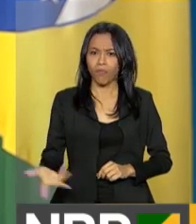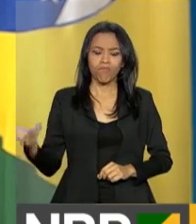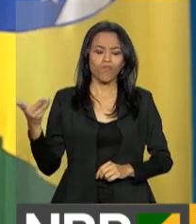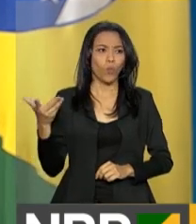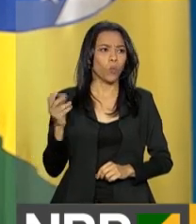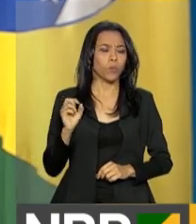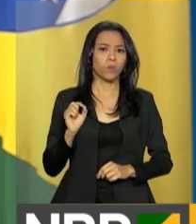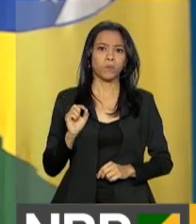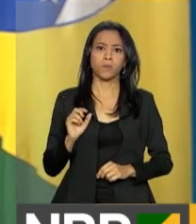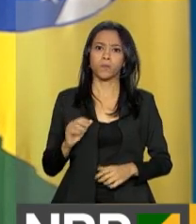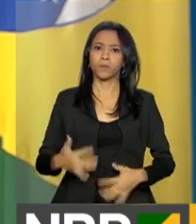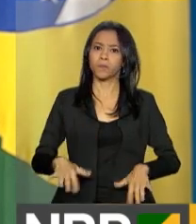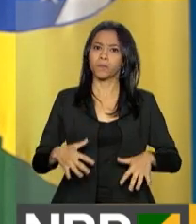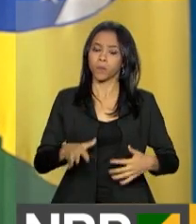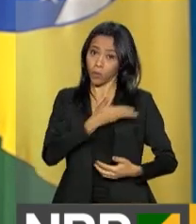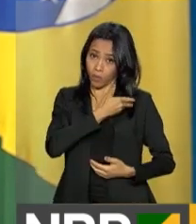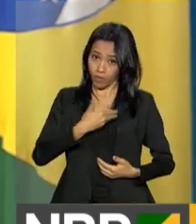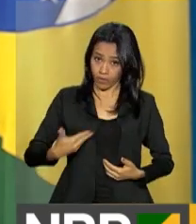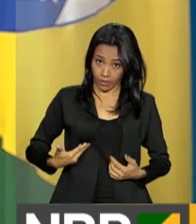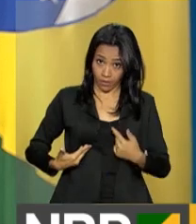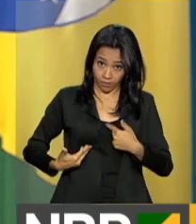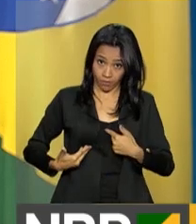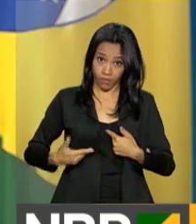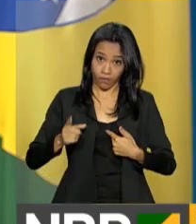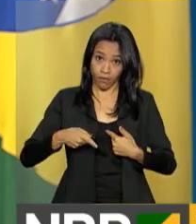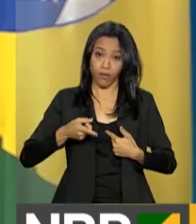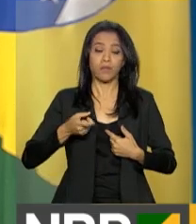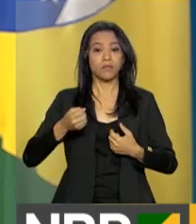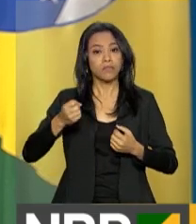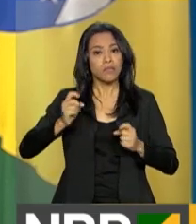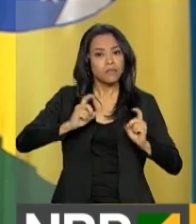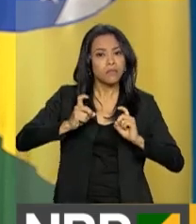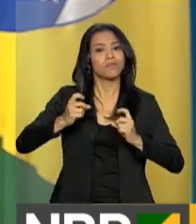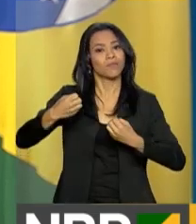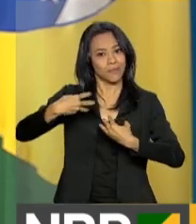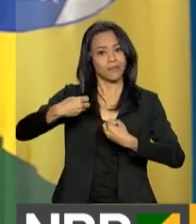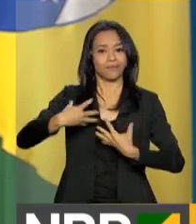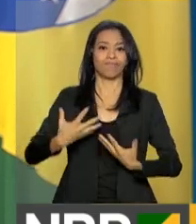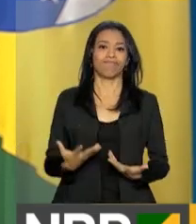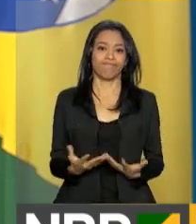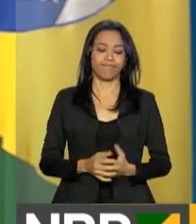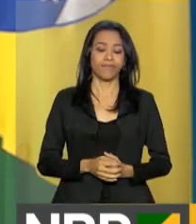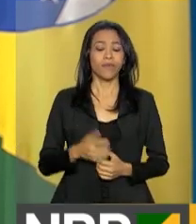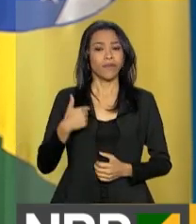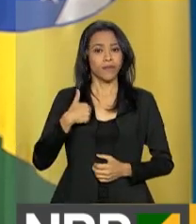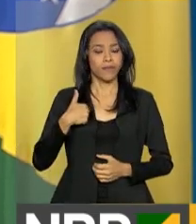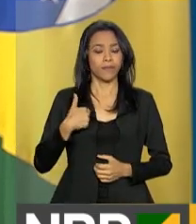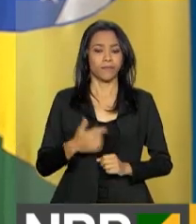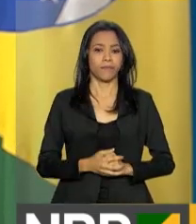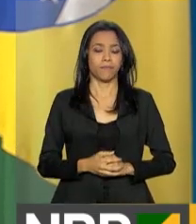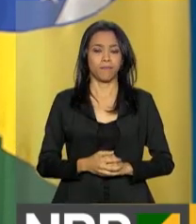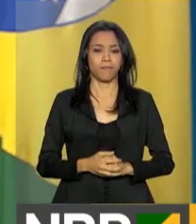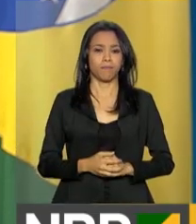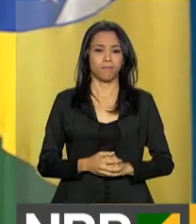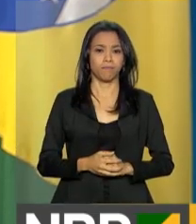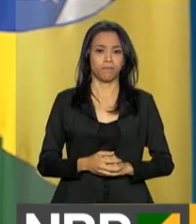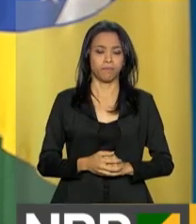também nos ensina eu quando quando